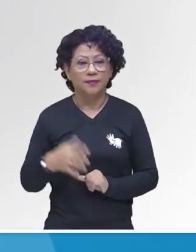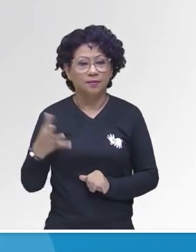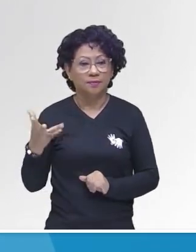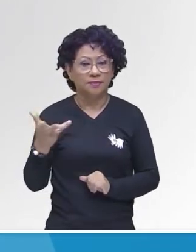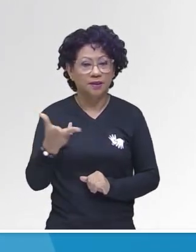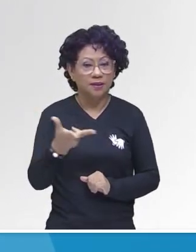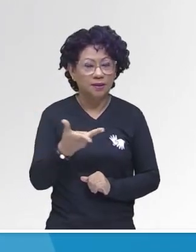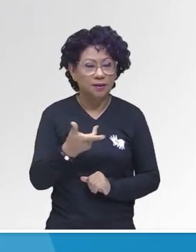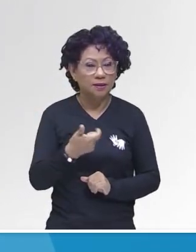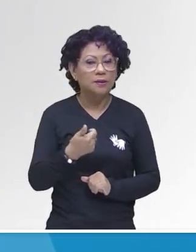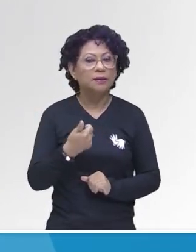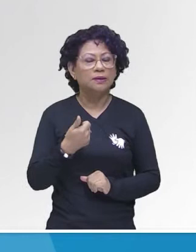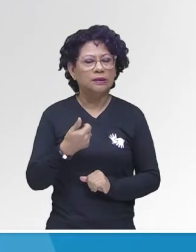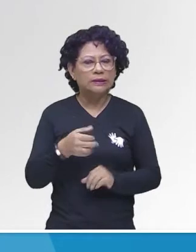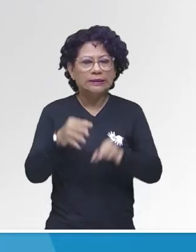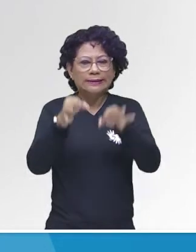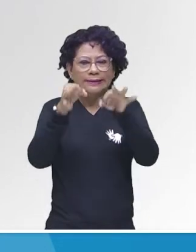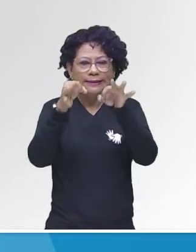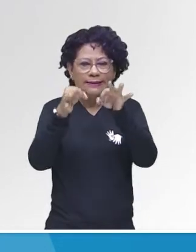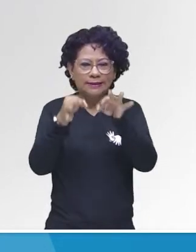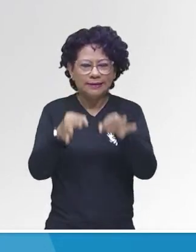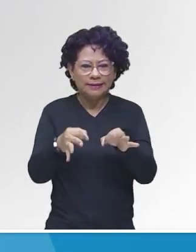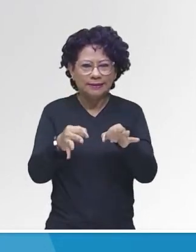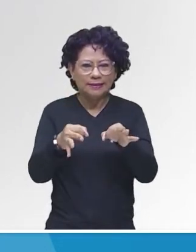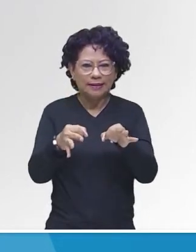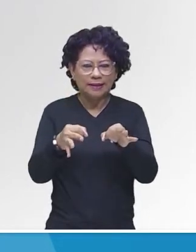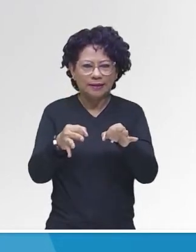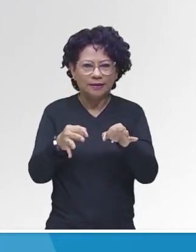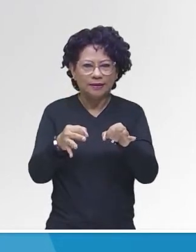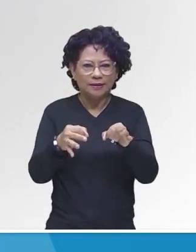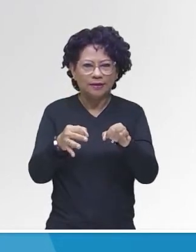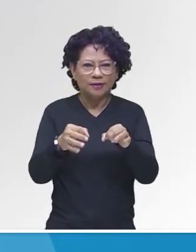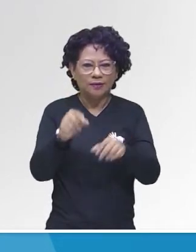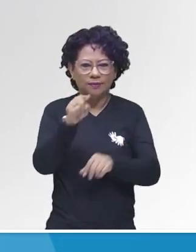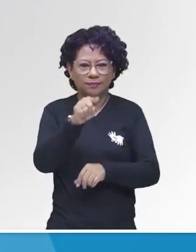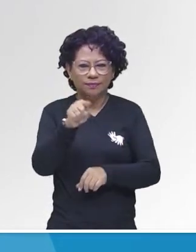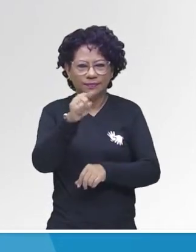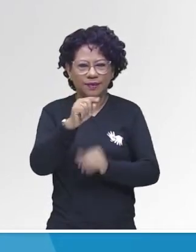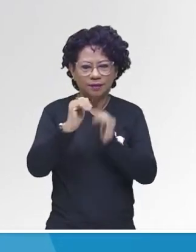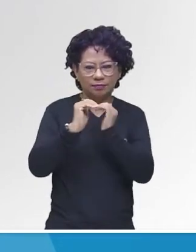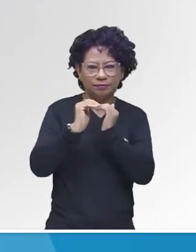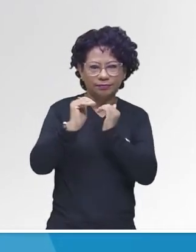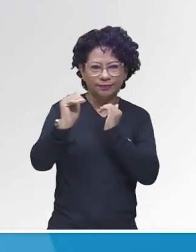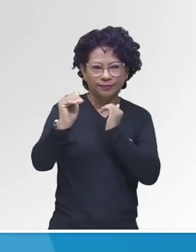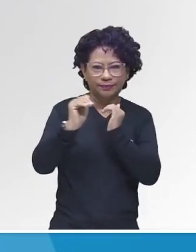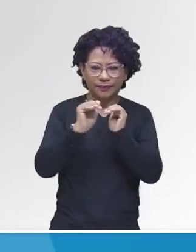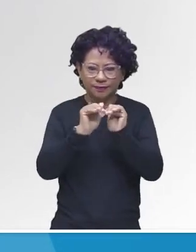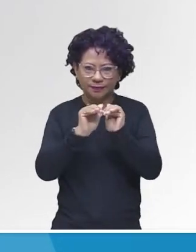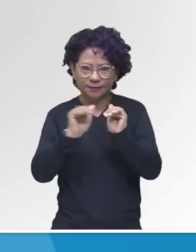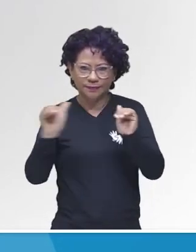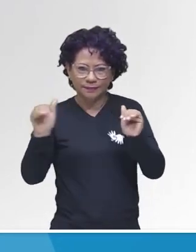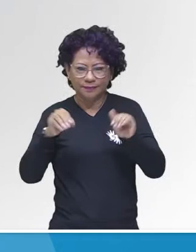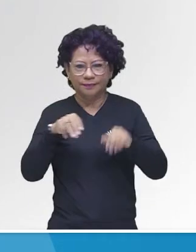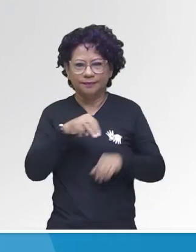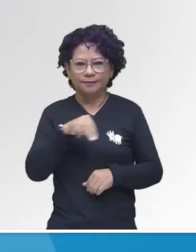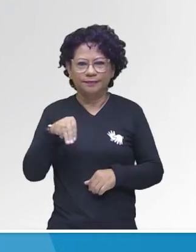Habilidade: determinar a posição relativa entre um ponto e um plano, entre pontos e entre retas.